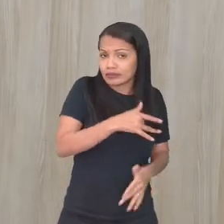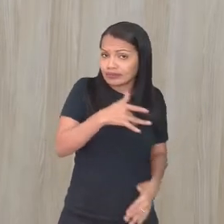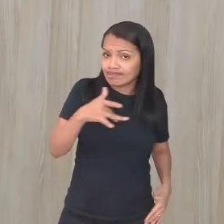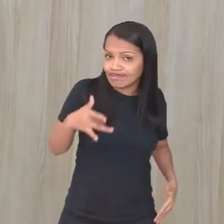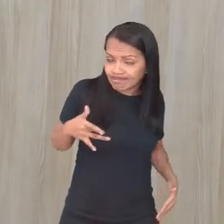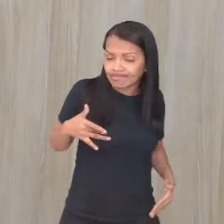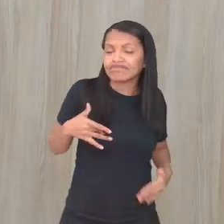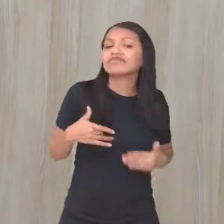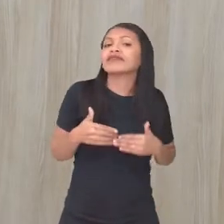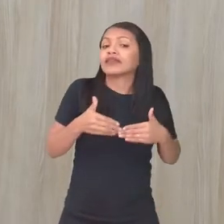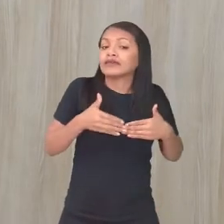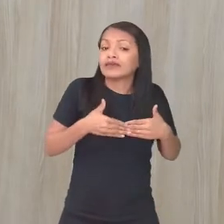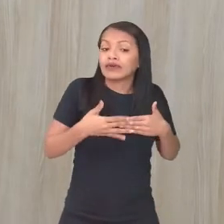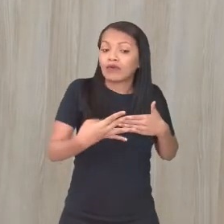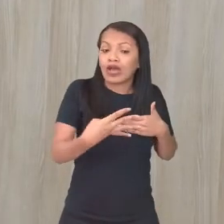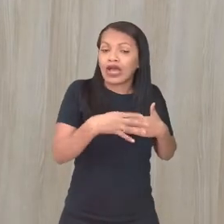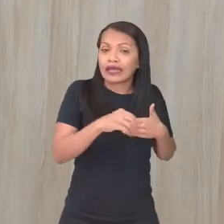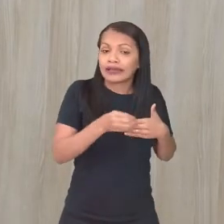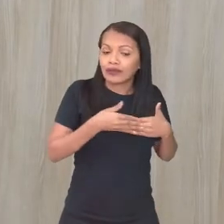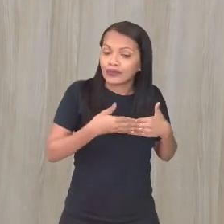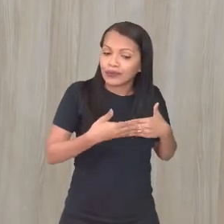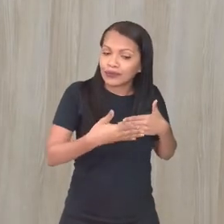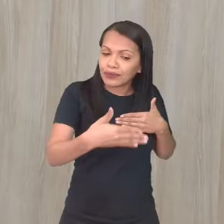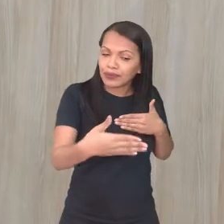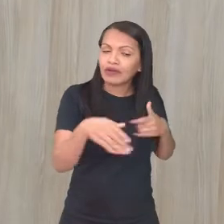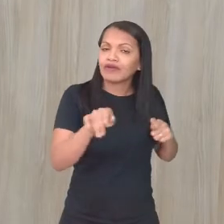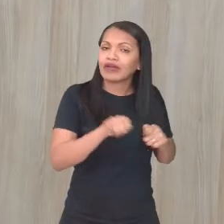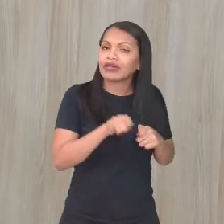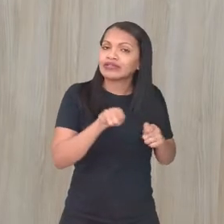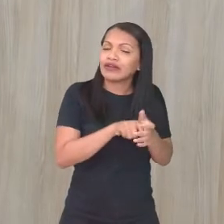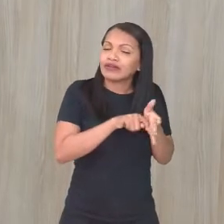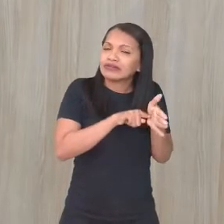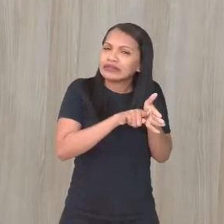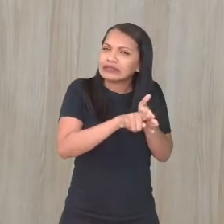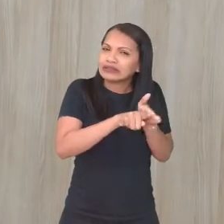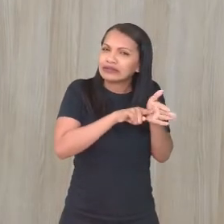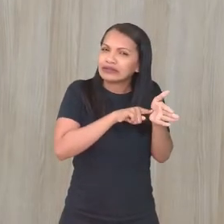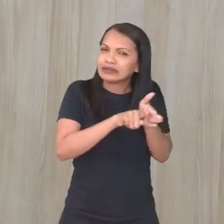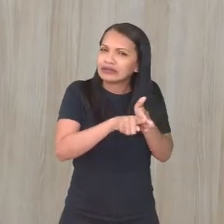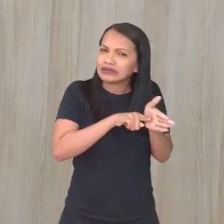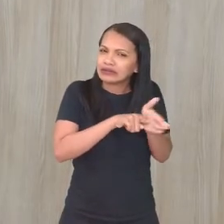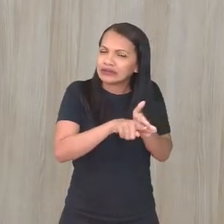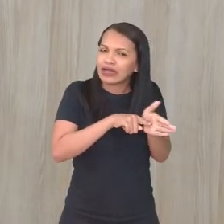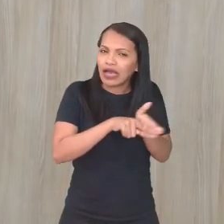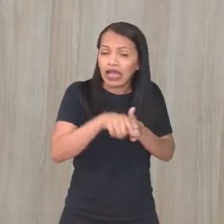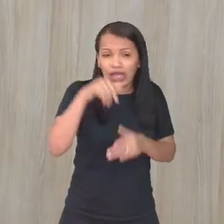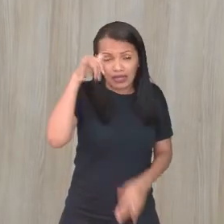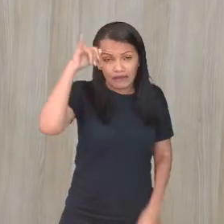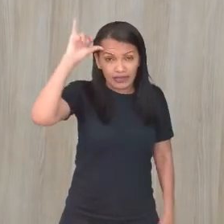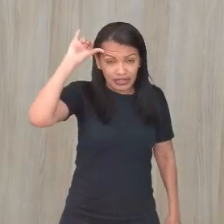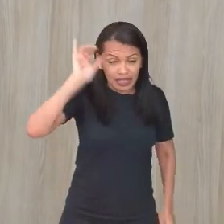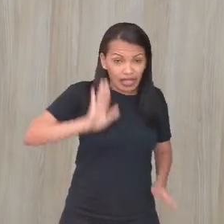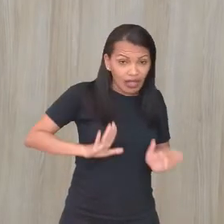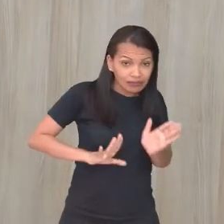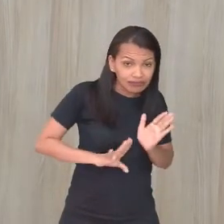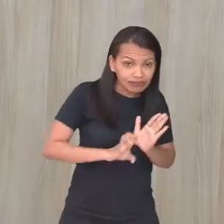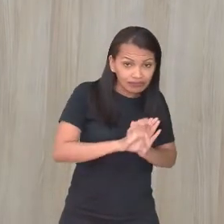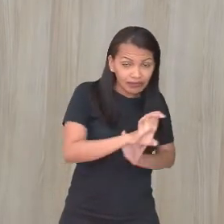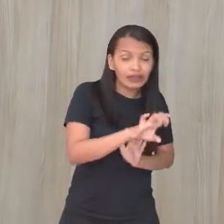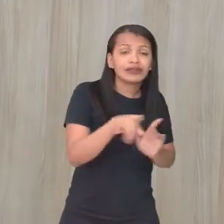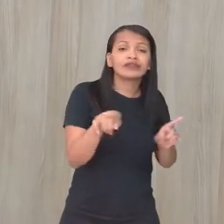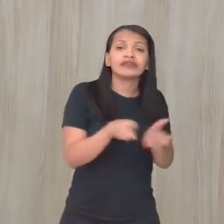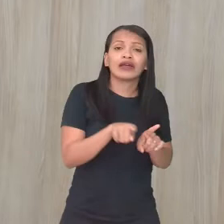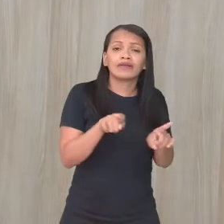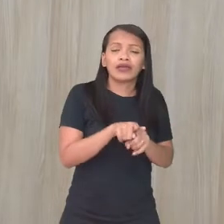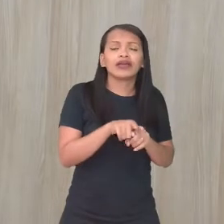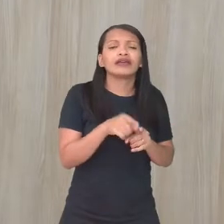partir dos 40 anos de idade, fazer uma série de exames preventivos para evitar alguns tipos de câncer. Se for preciso fazer uma